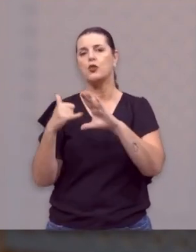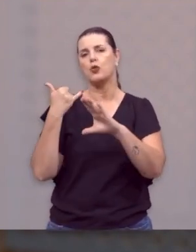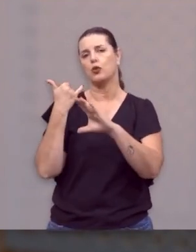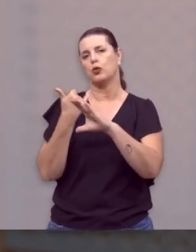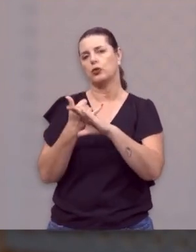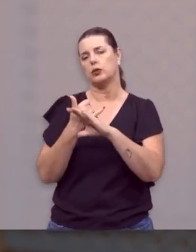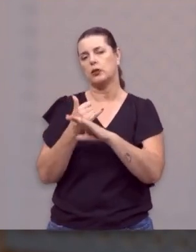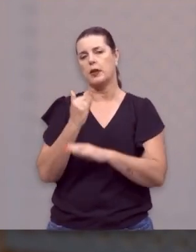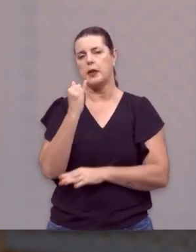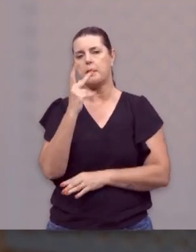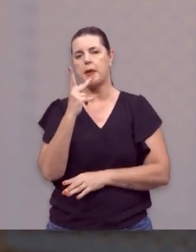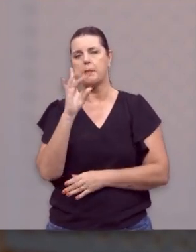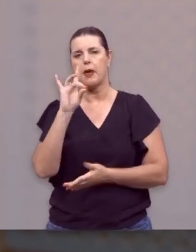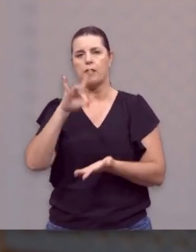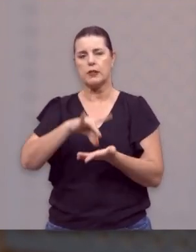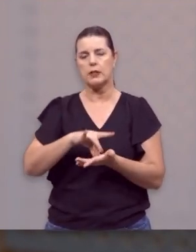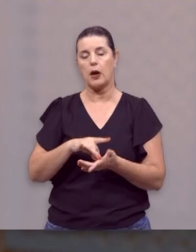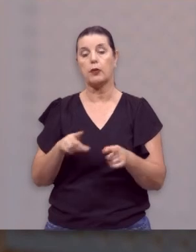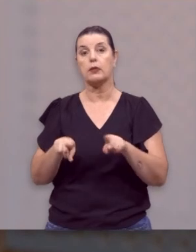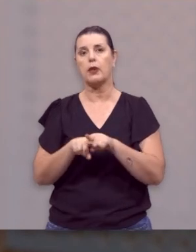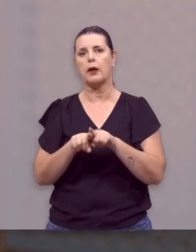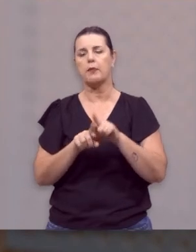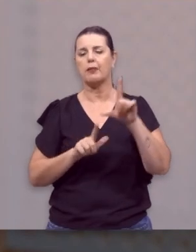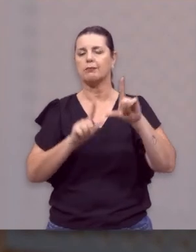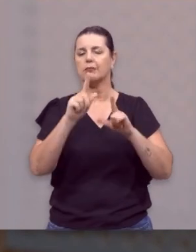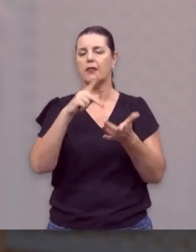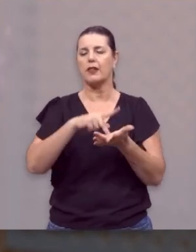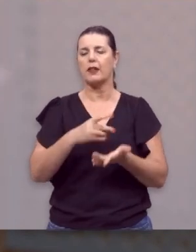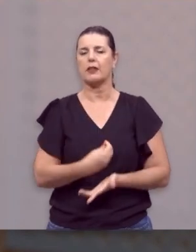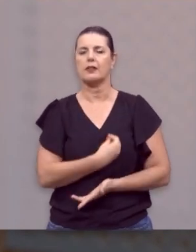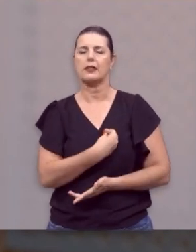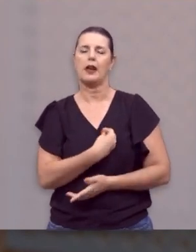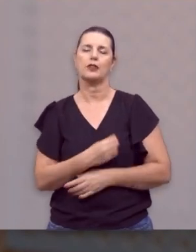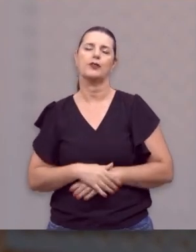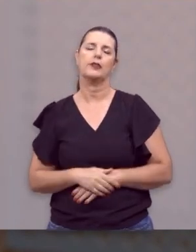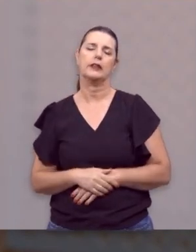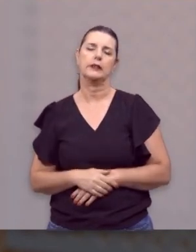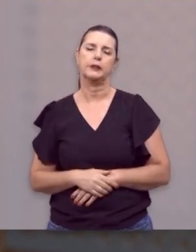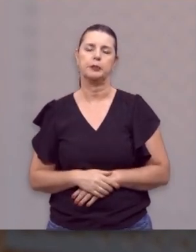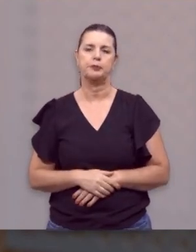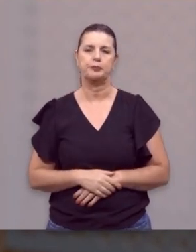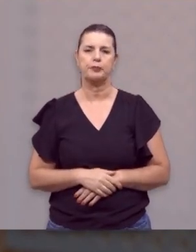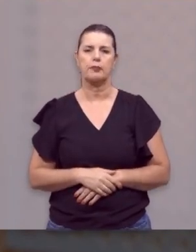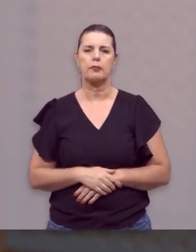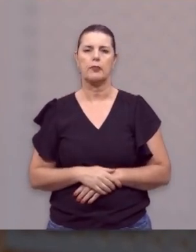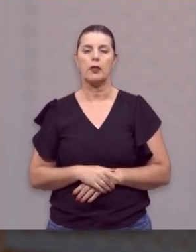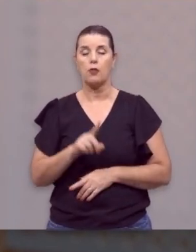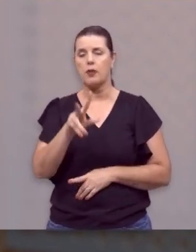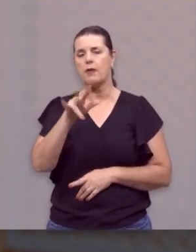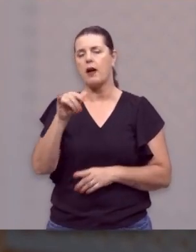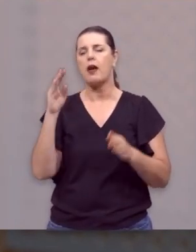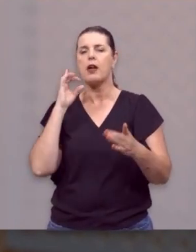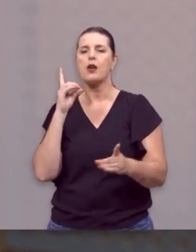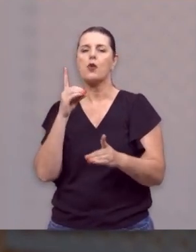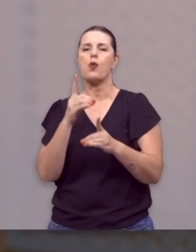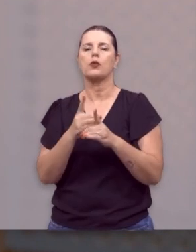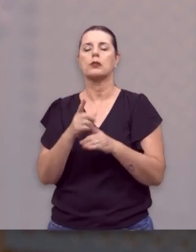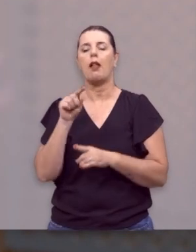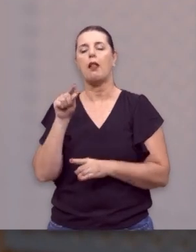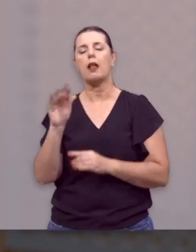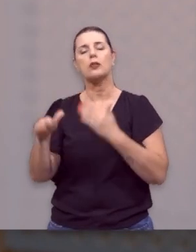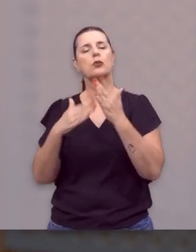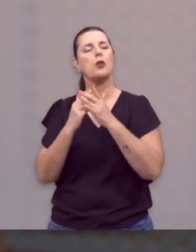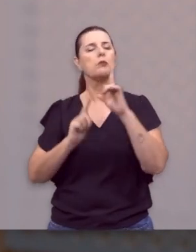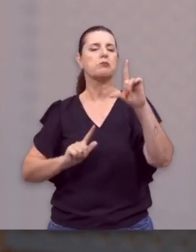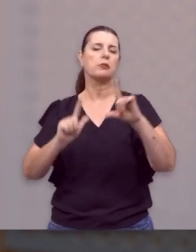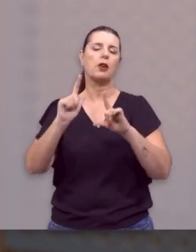tanto o canal @IPB Oficial, quanto o canal @Programa Verdade e Vida. Você vai encontrar lá todos